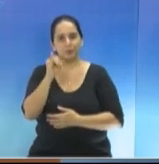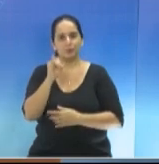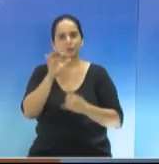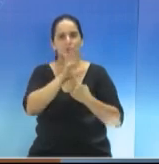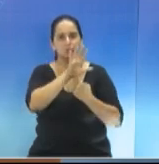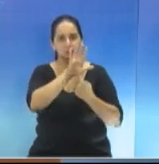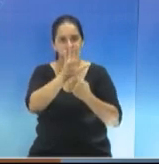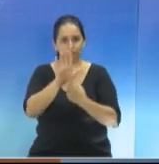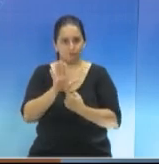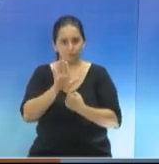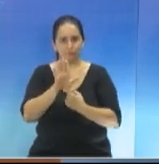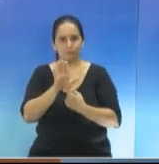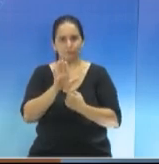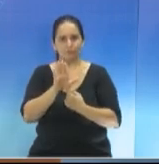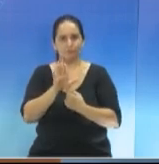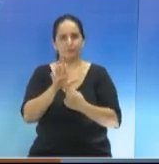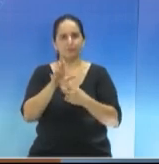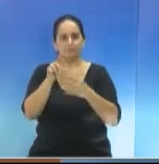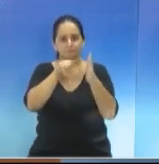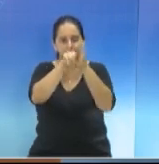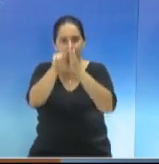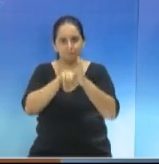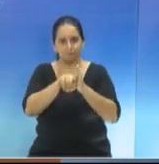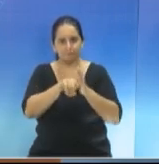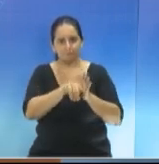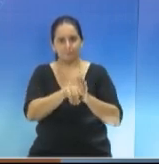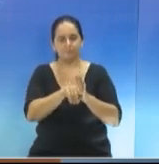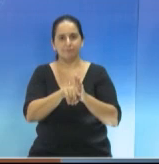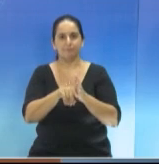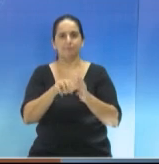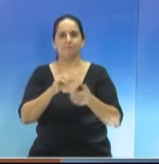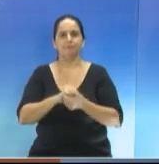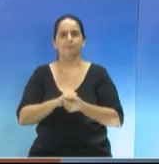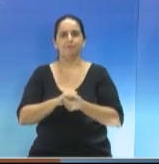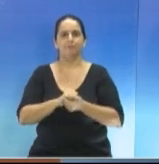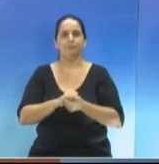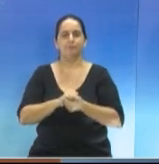importantes aqui, eu gostaria que vocês, então, fizessem essa pesquisa.